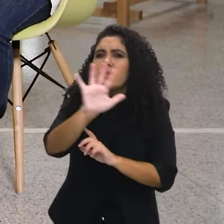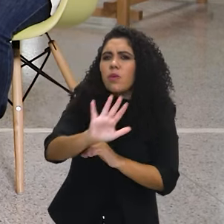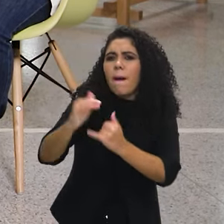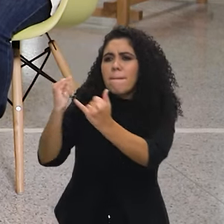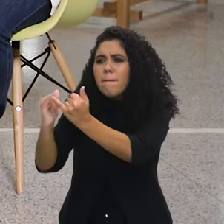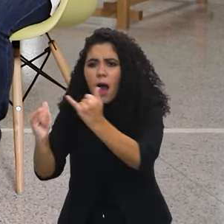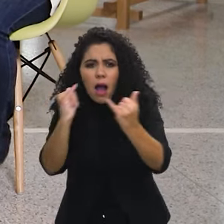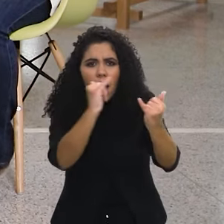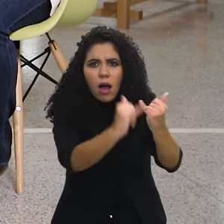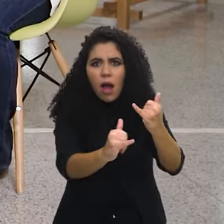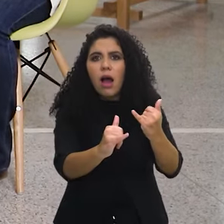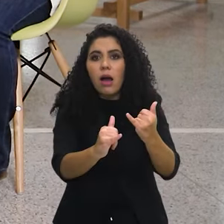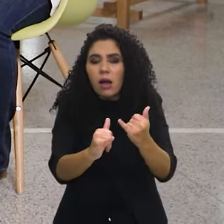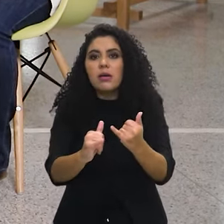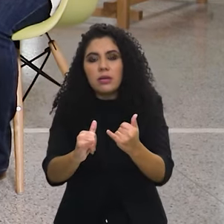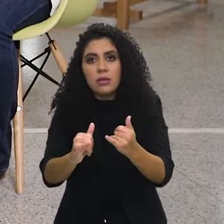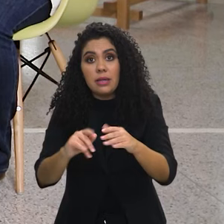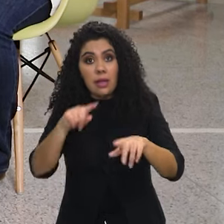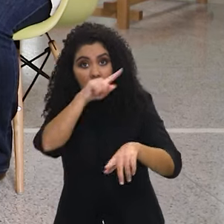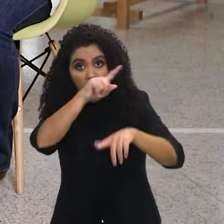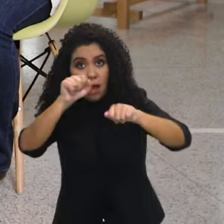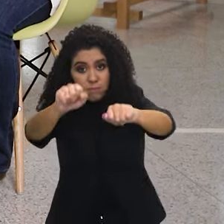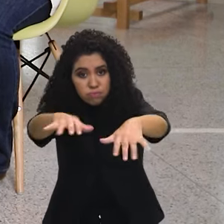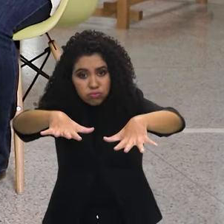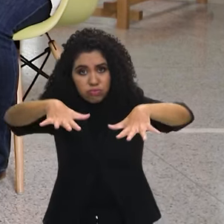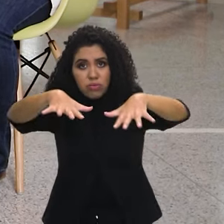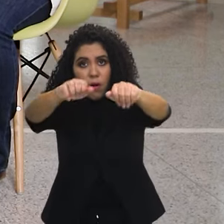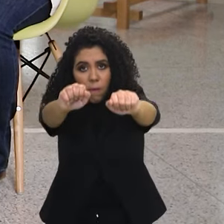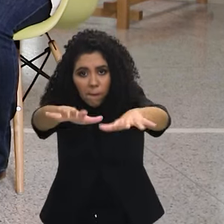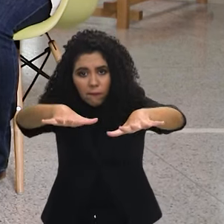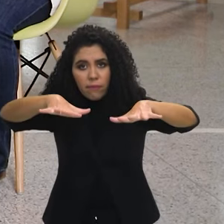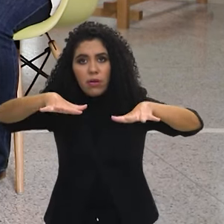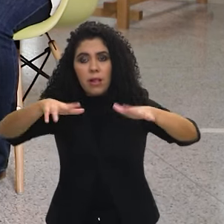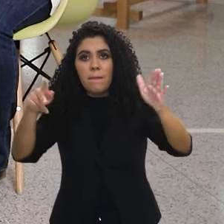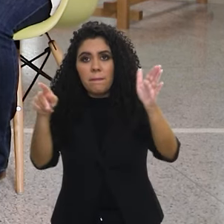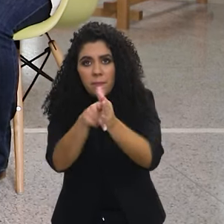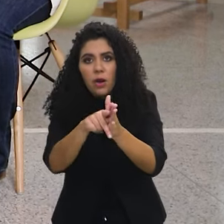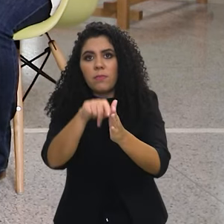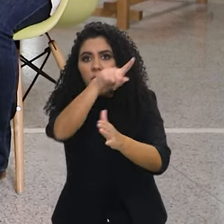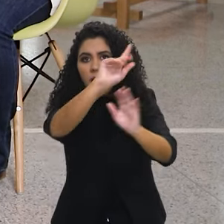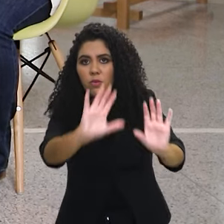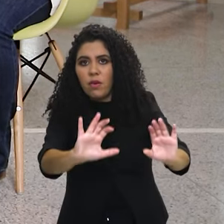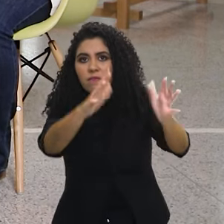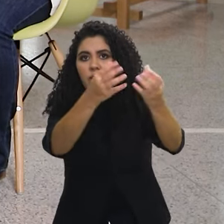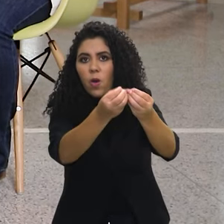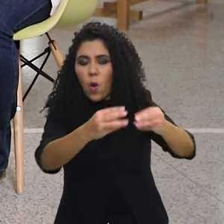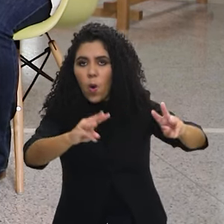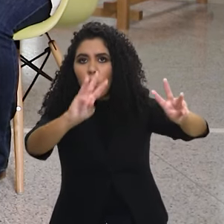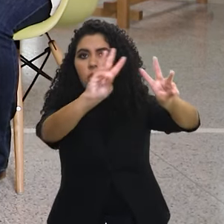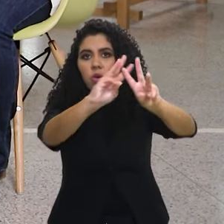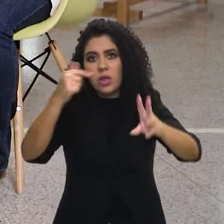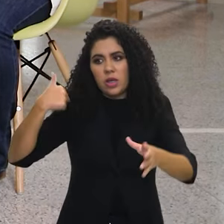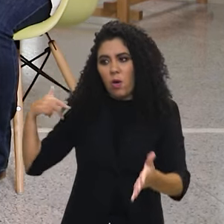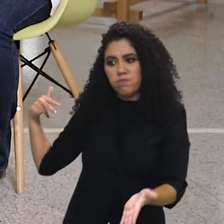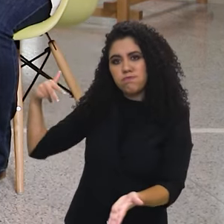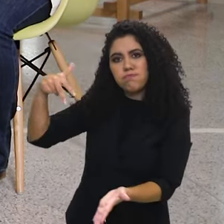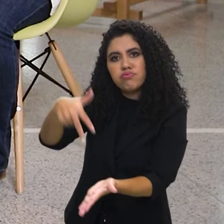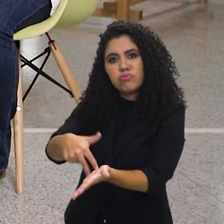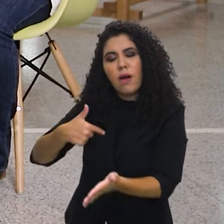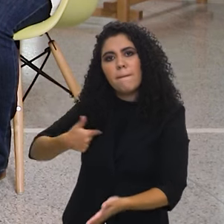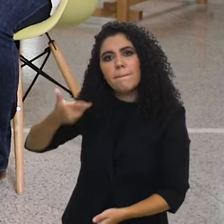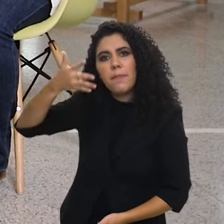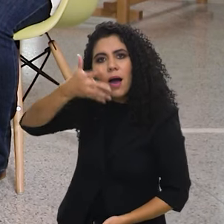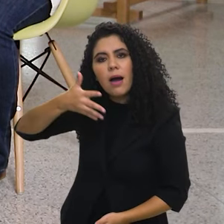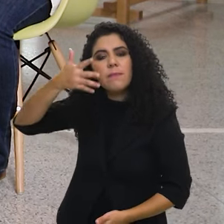eh no no no plenário né da csw que foi o meu uso de fala